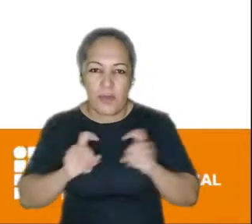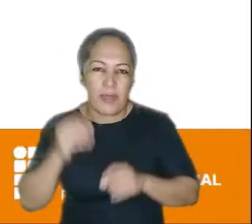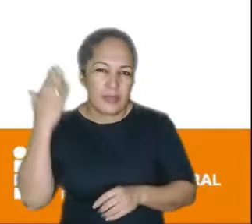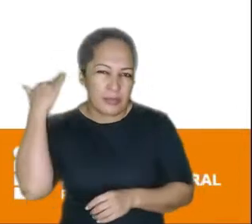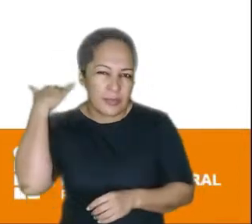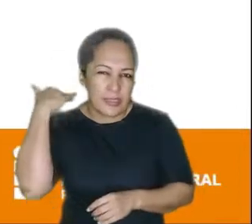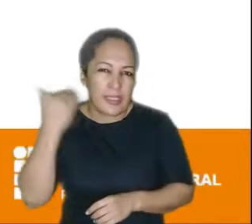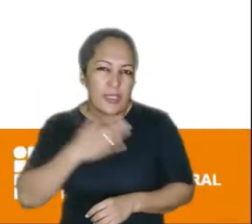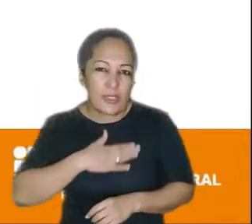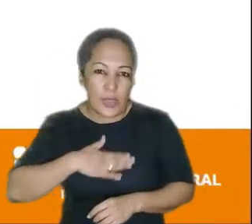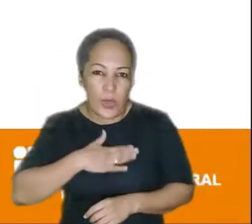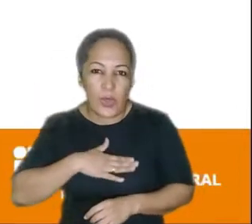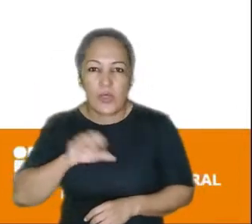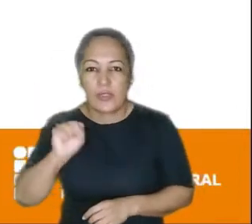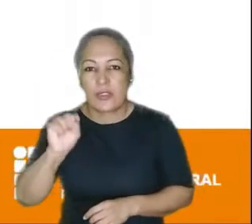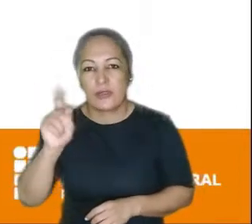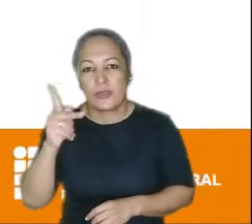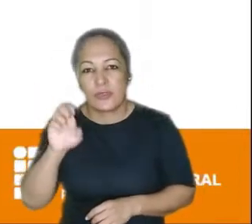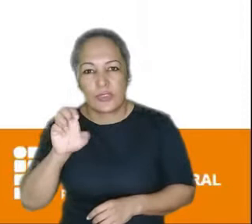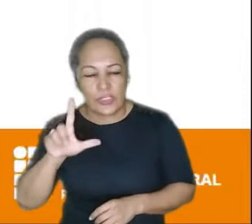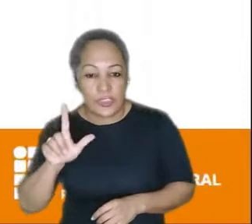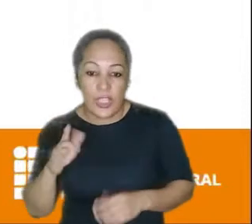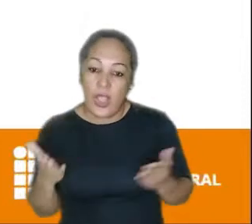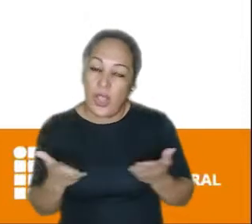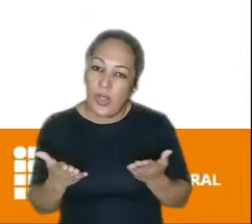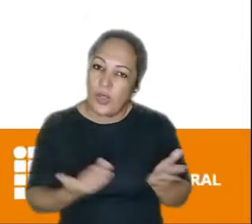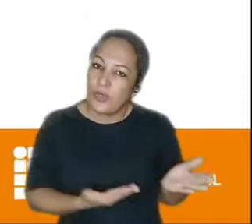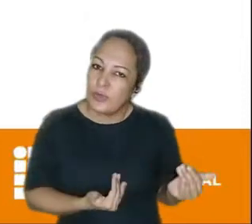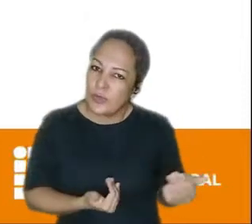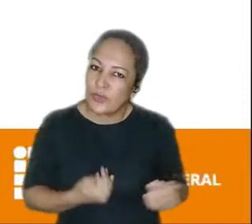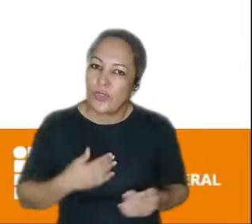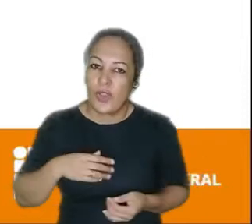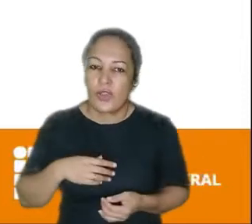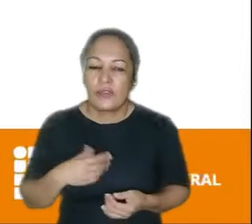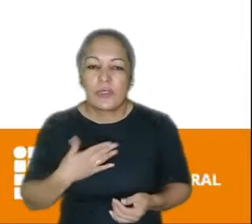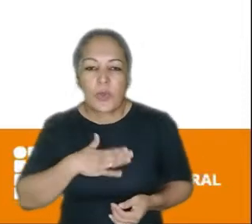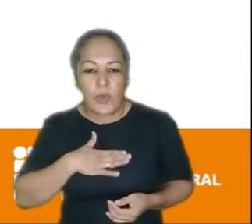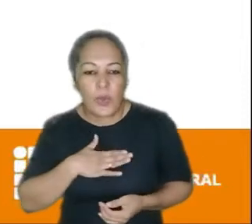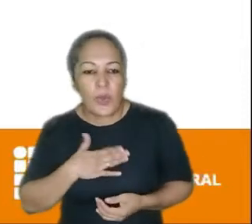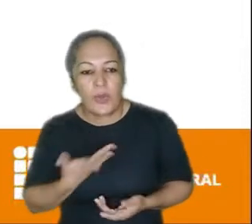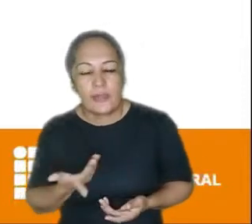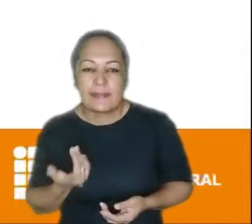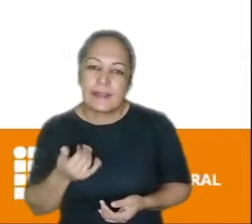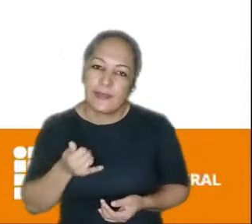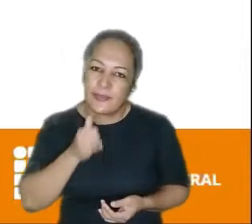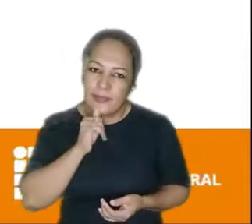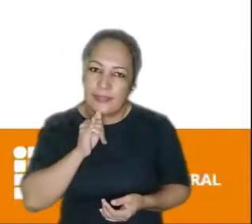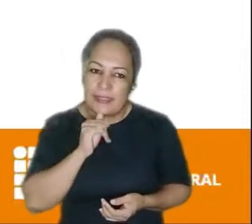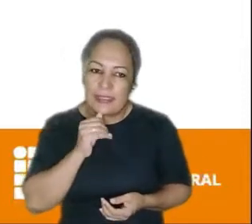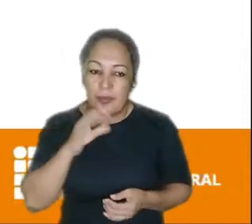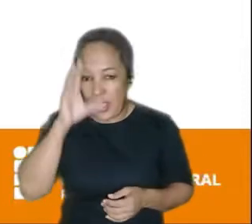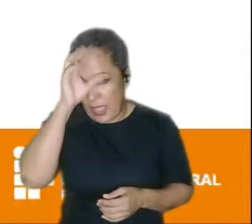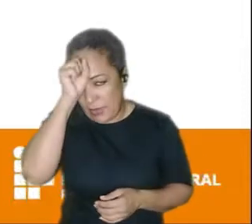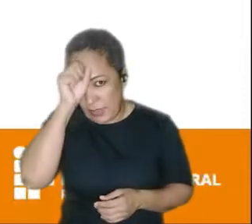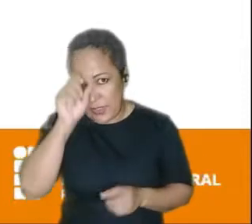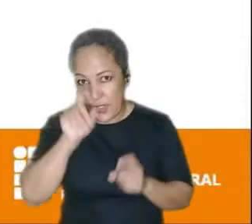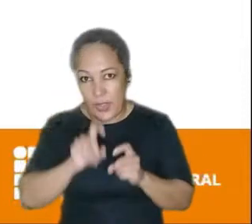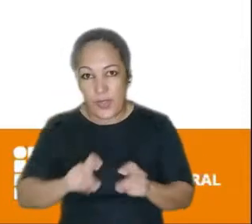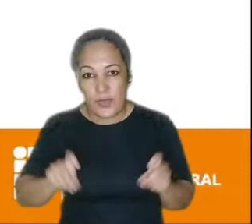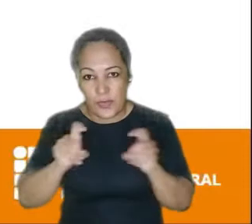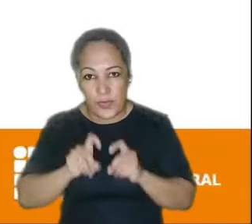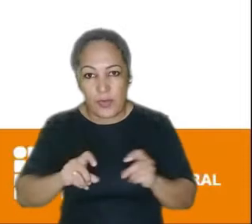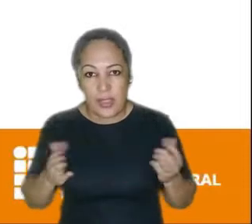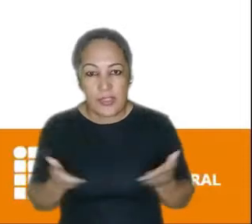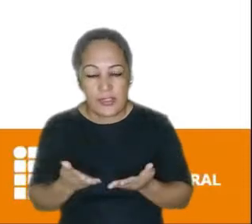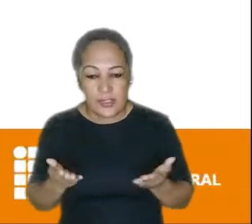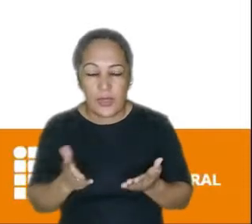muito das antigas. A galera mais nova, geralmente, nova assim, que aprendeu a informática já na era da interface